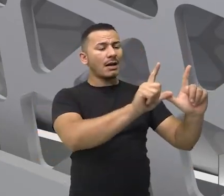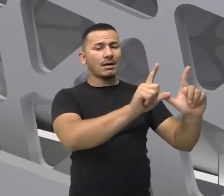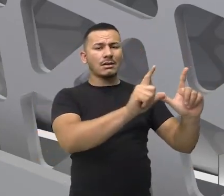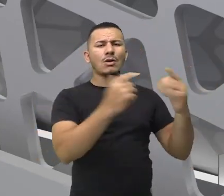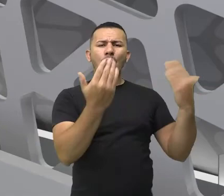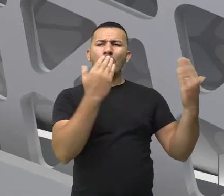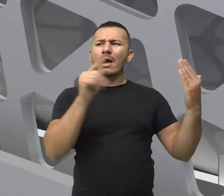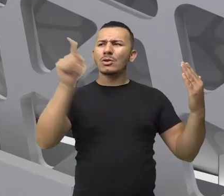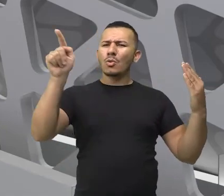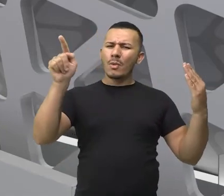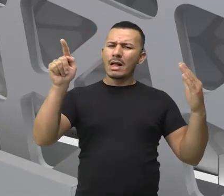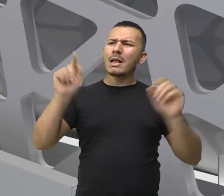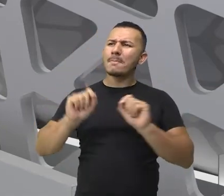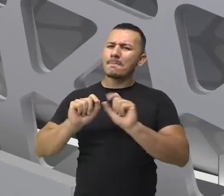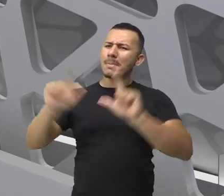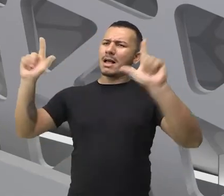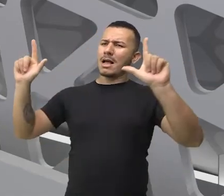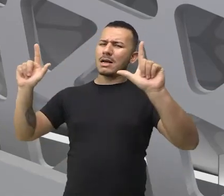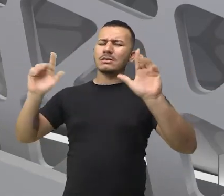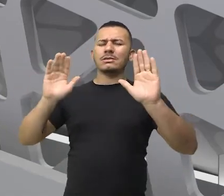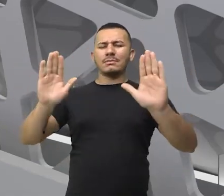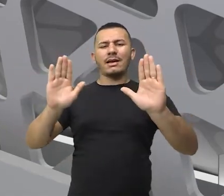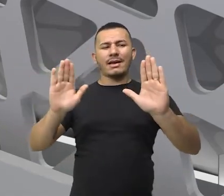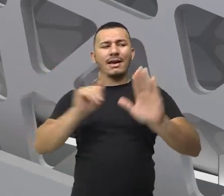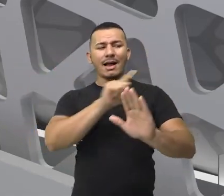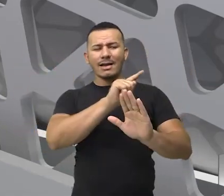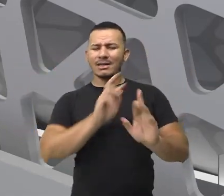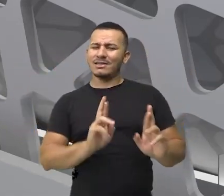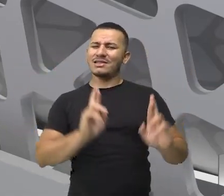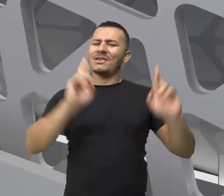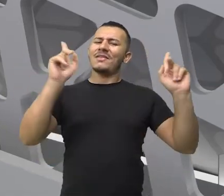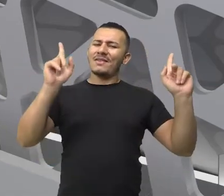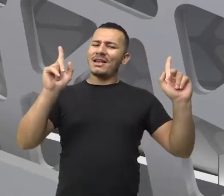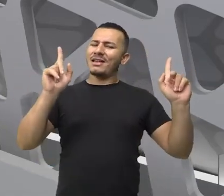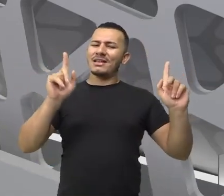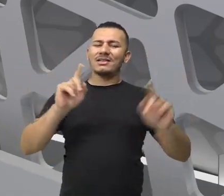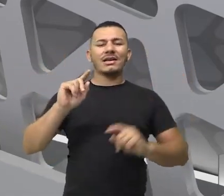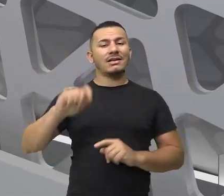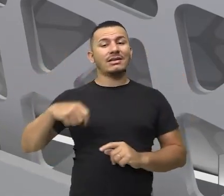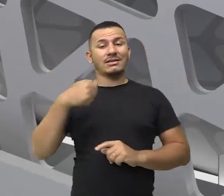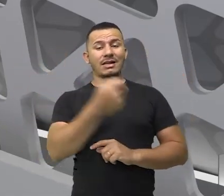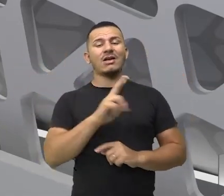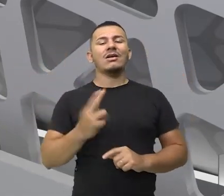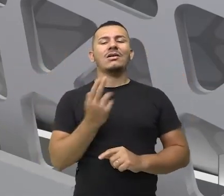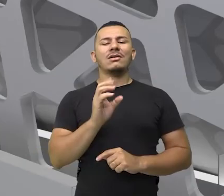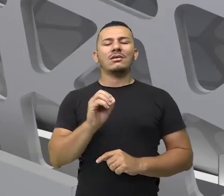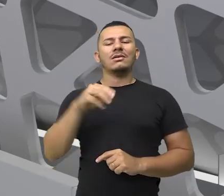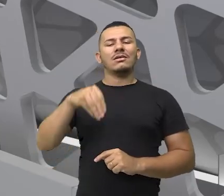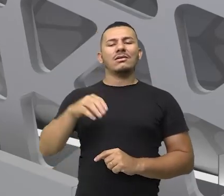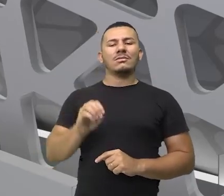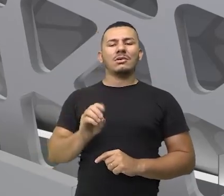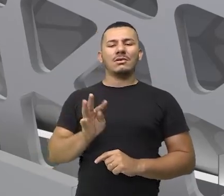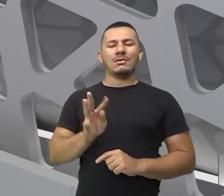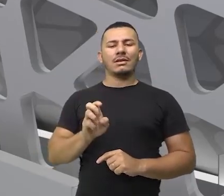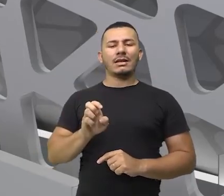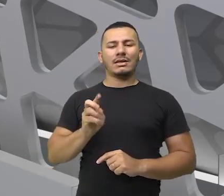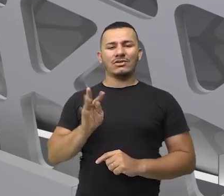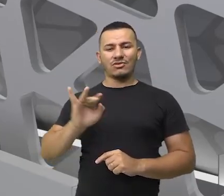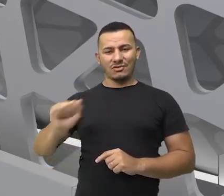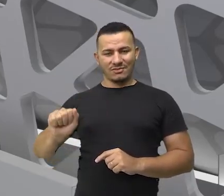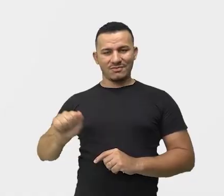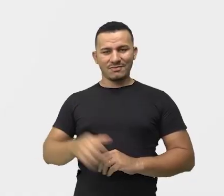em relação ao segundo quadro. Opa! Então, agora eu não tenho mais uma isometria, eu tenho uma homotetia.